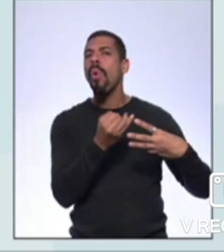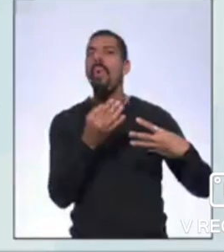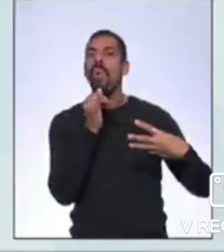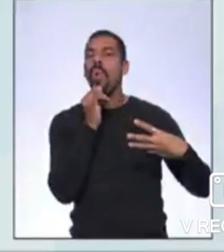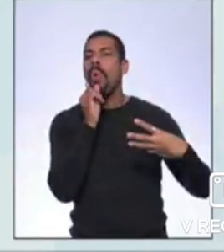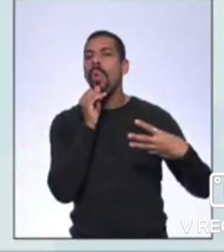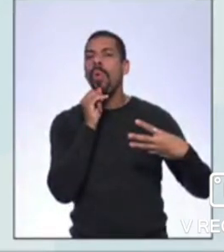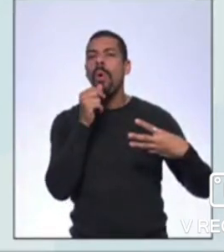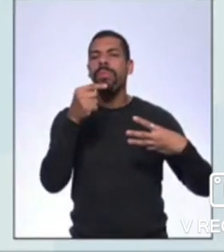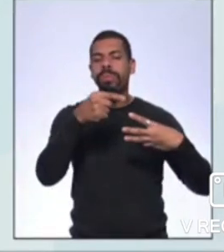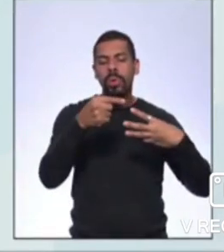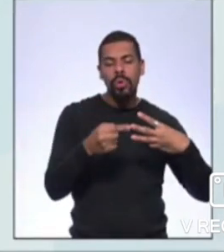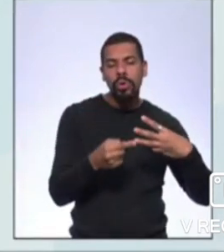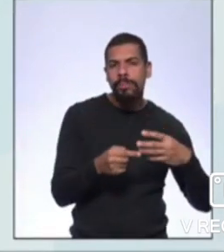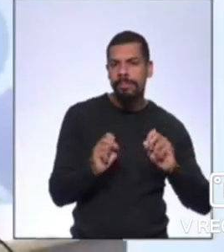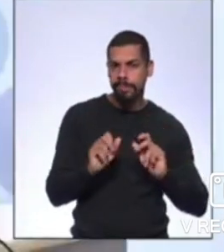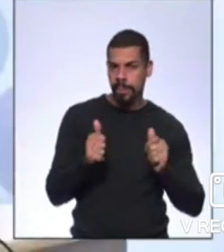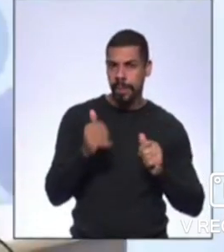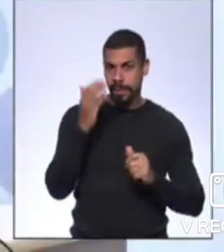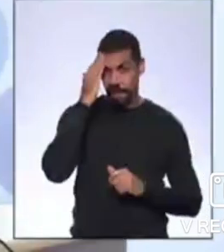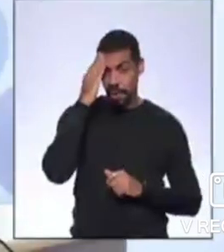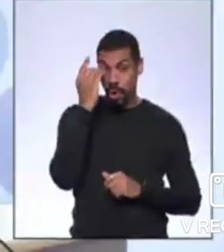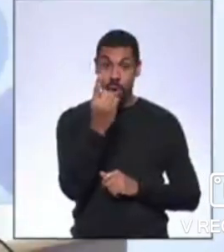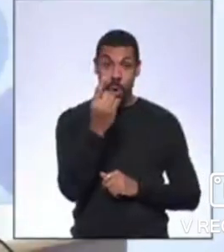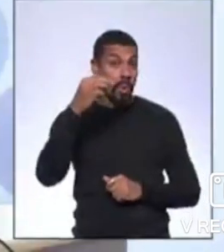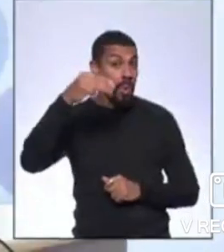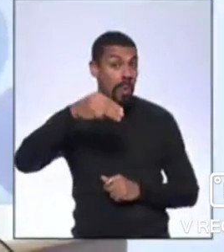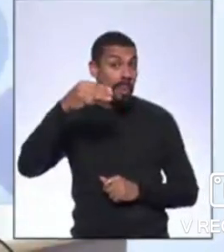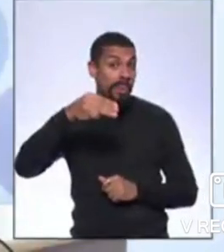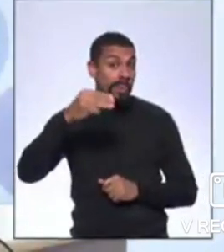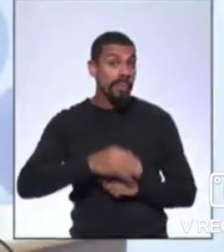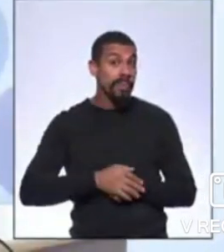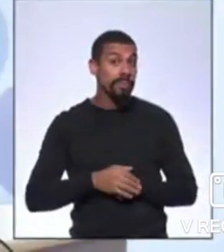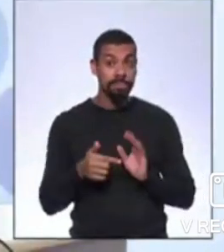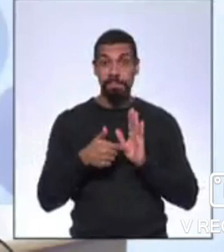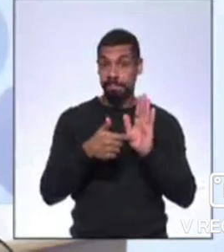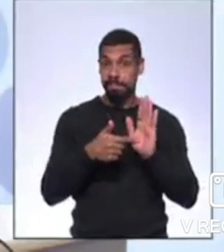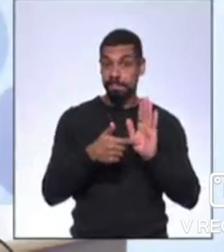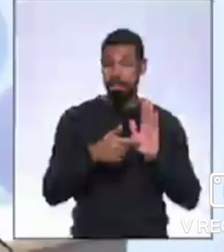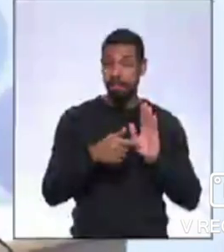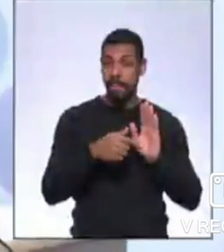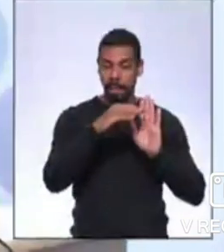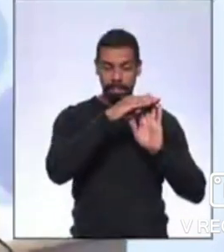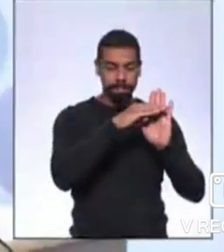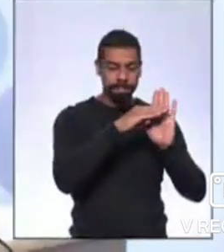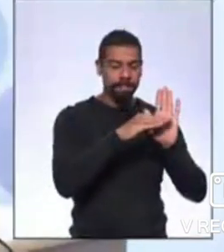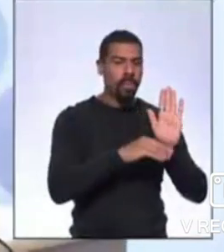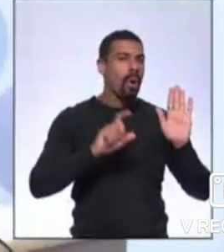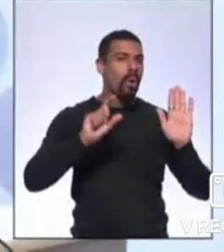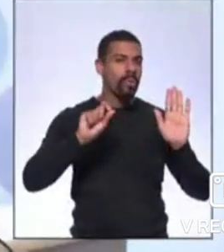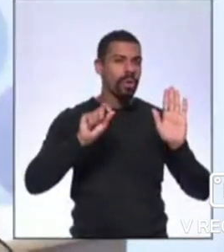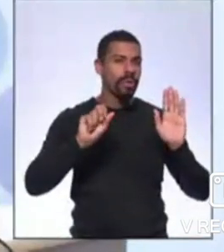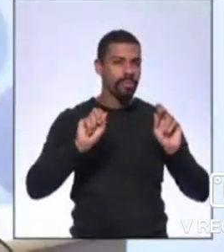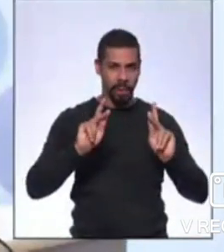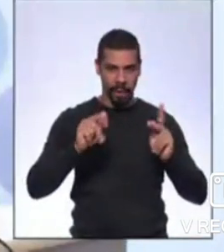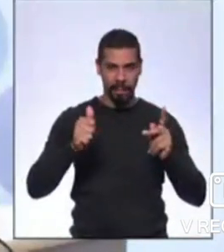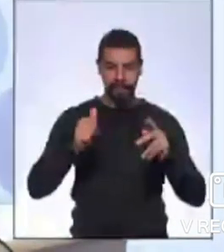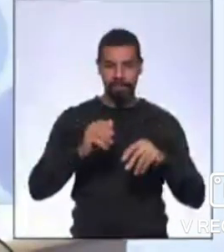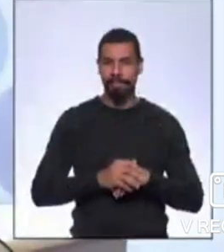agilizar a sua interação via chat. Então, por um minuto, a gente vai ficar com os 10 mandamentos na tela para vocês fazerem essa interação, tudo